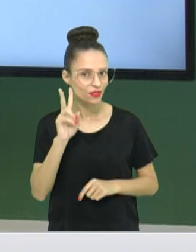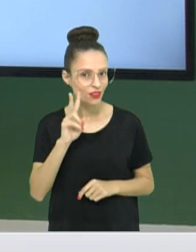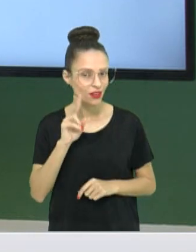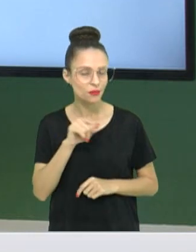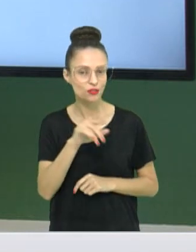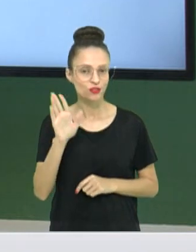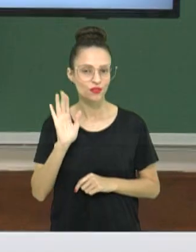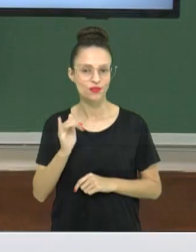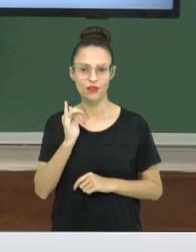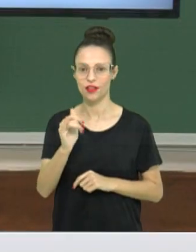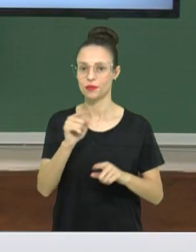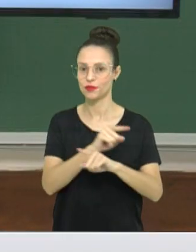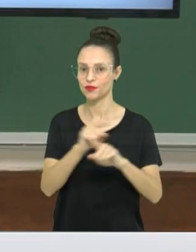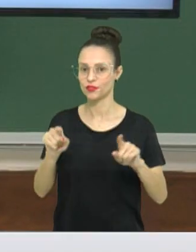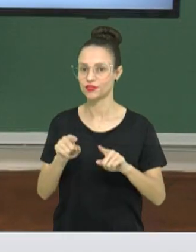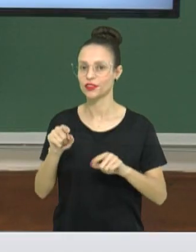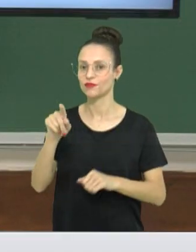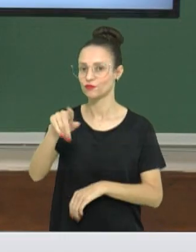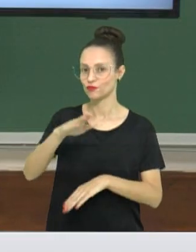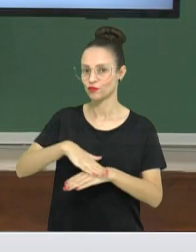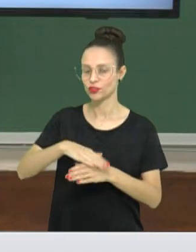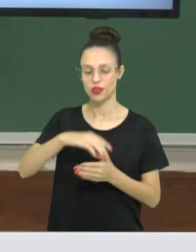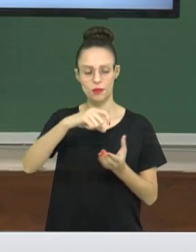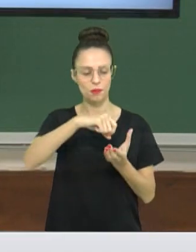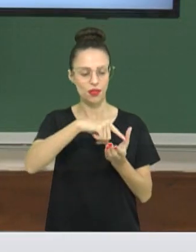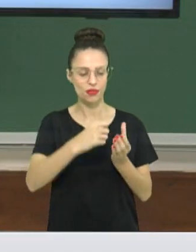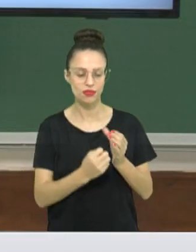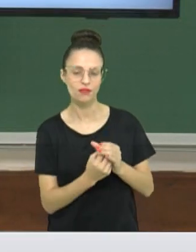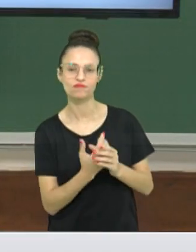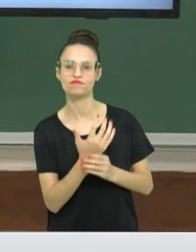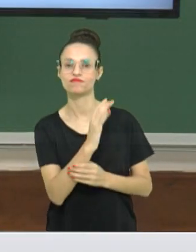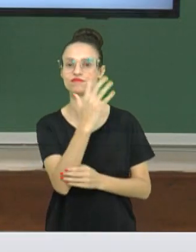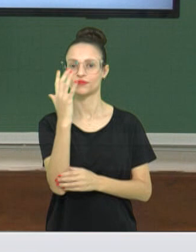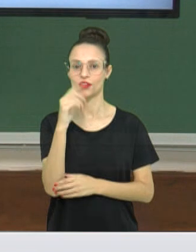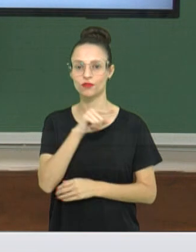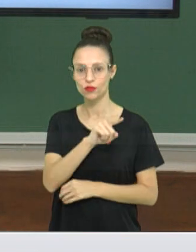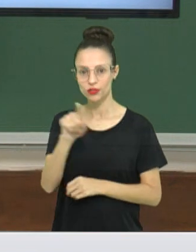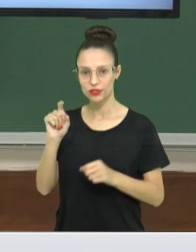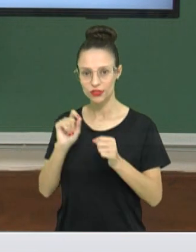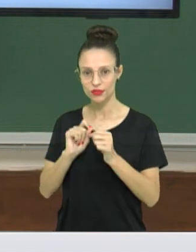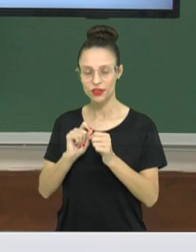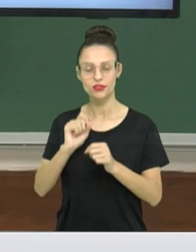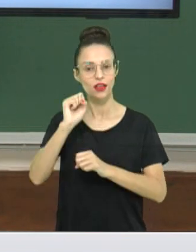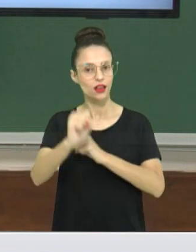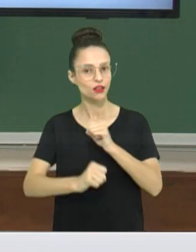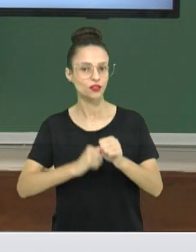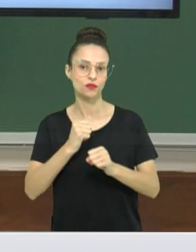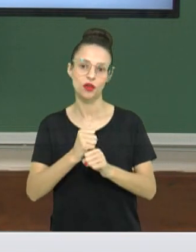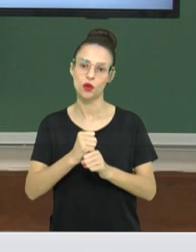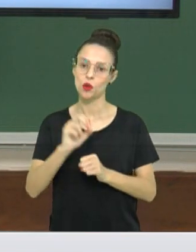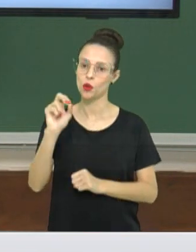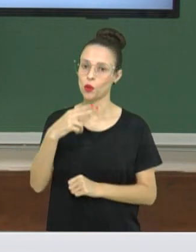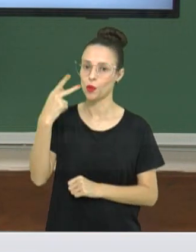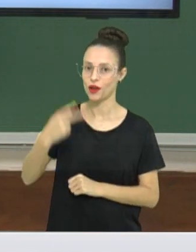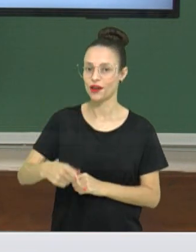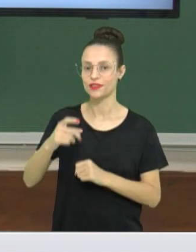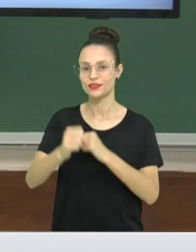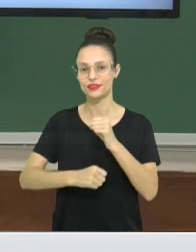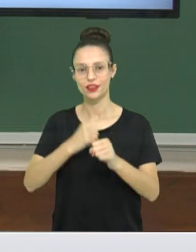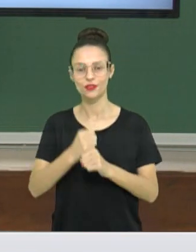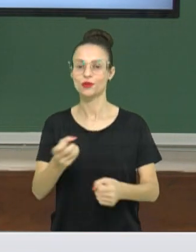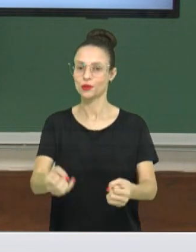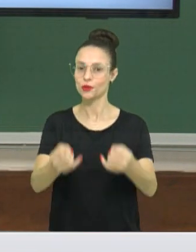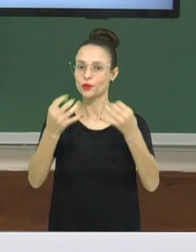já falei para você, que é plantar a sua árvore. E eu gostaria que ao fazer isso, no ano que vem ou esse ano ainda, você